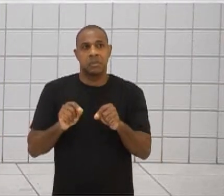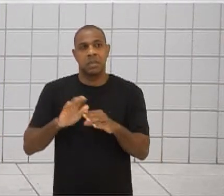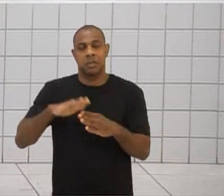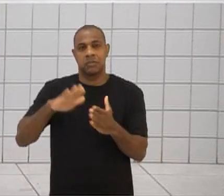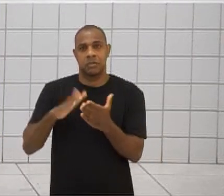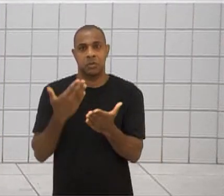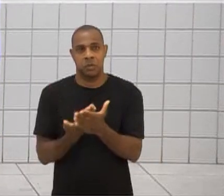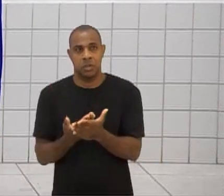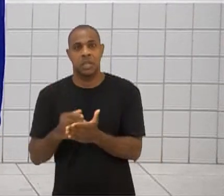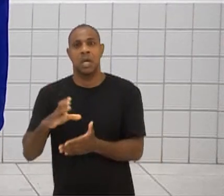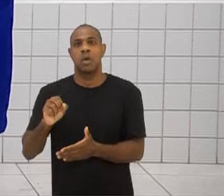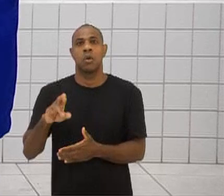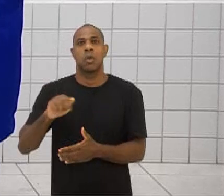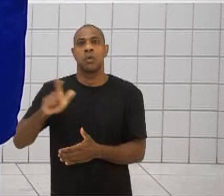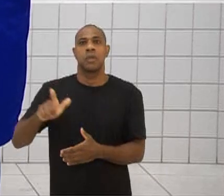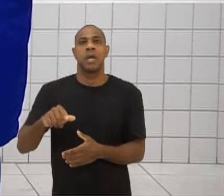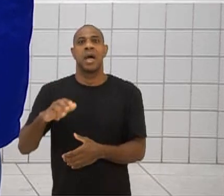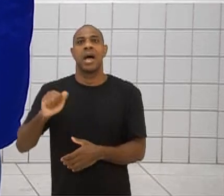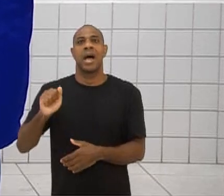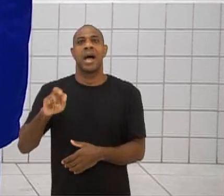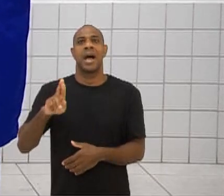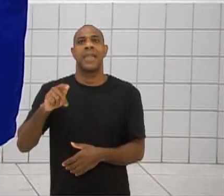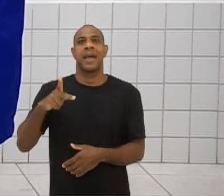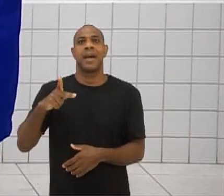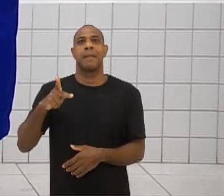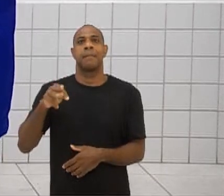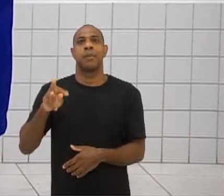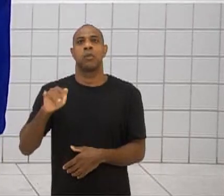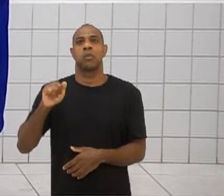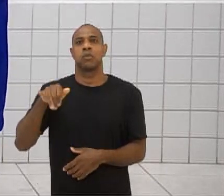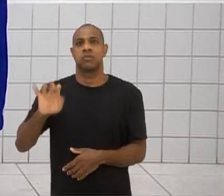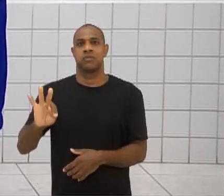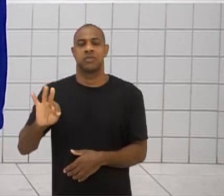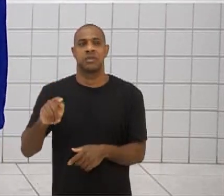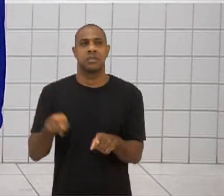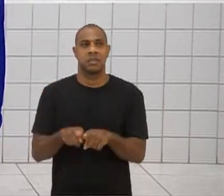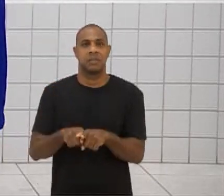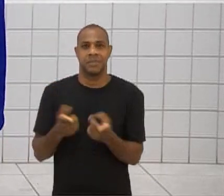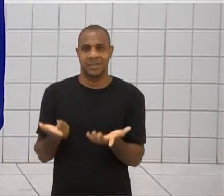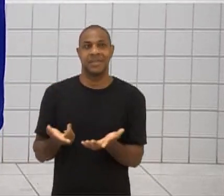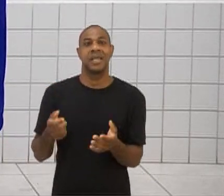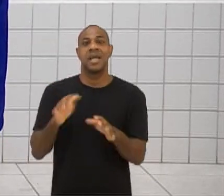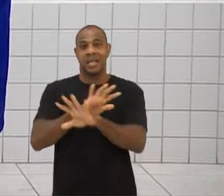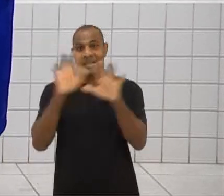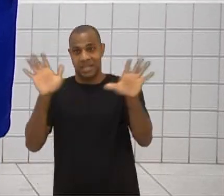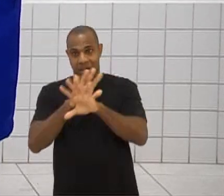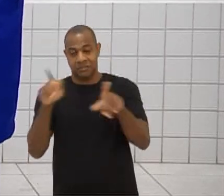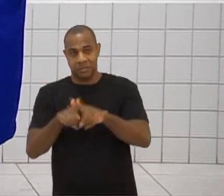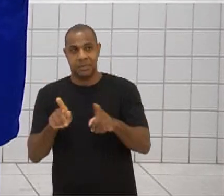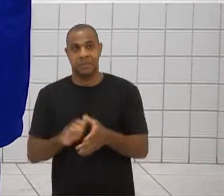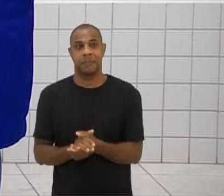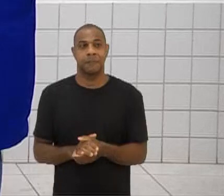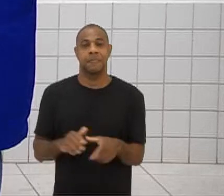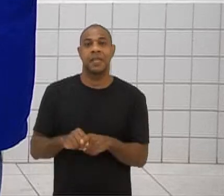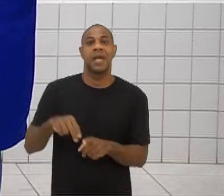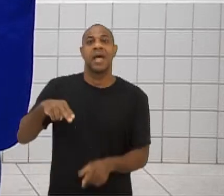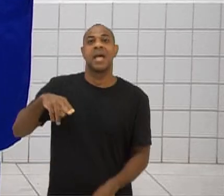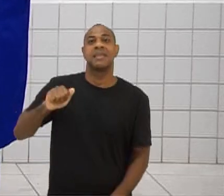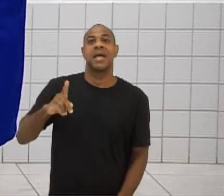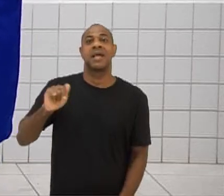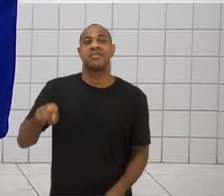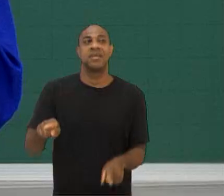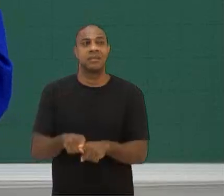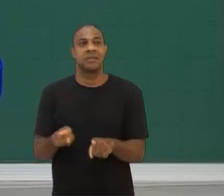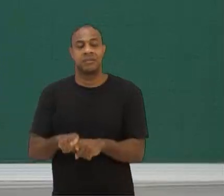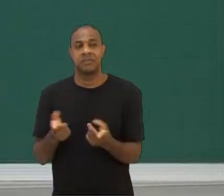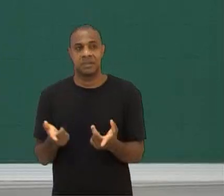Estadual Coronel Costa Neto, de Araputi, está pedindo um salve para toda a cidade. Salve aí, galera de Araputi. E a Nádia Silva, do Colégio Estadual